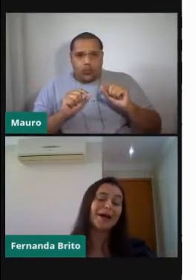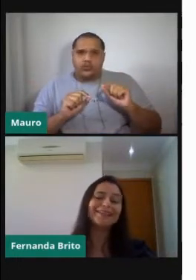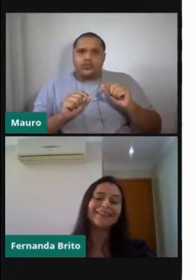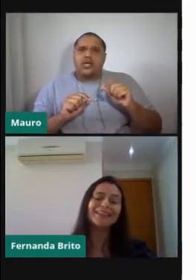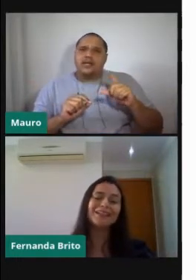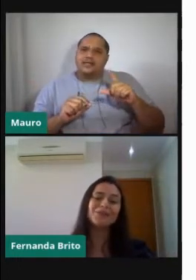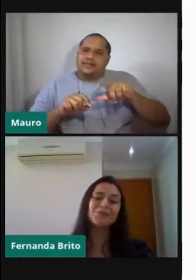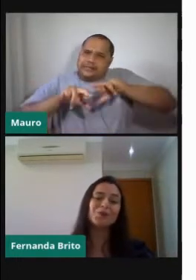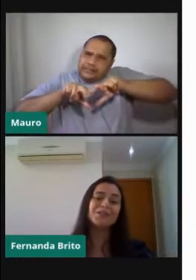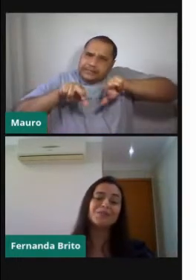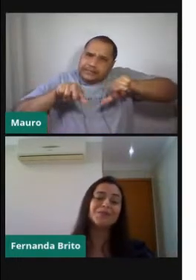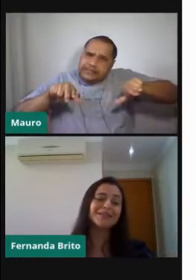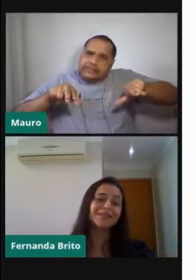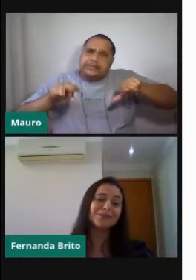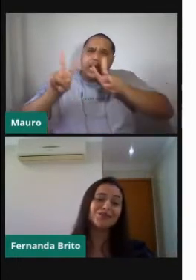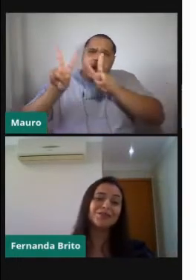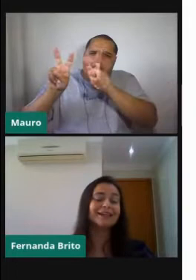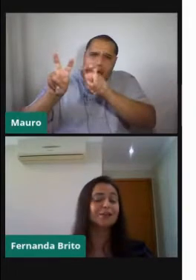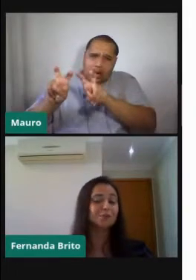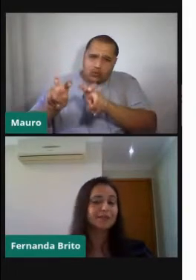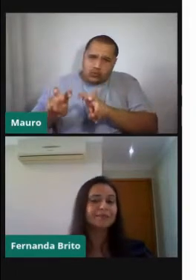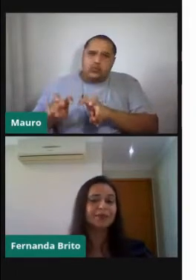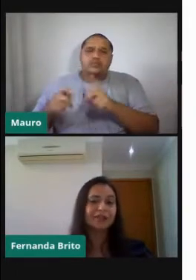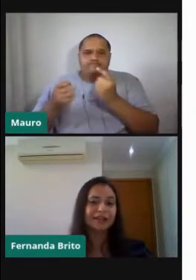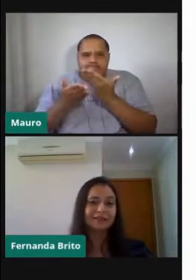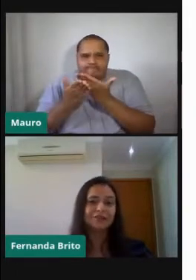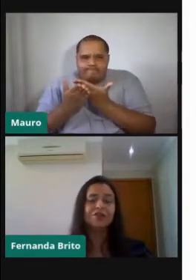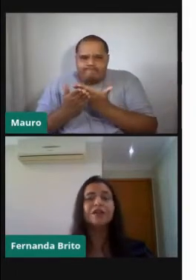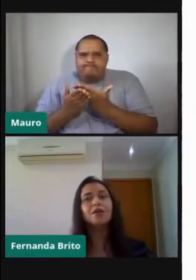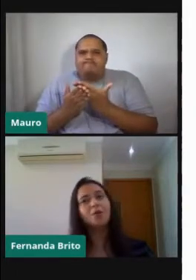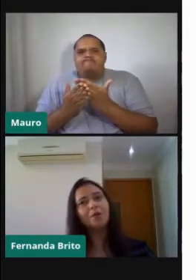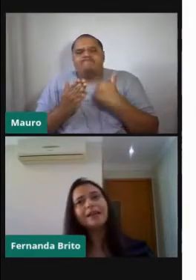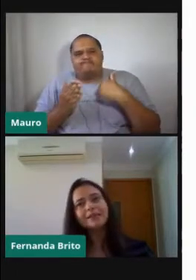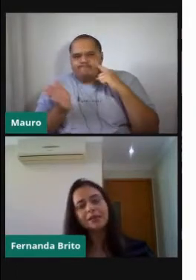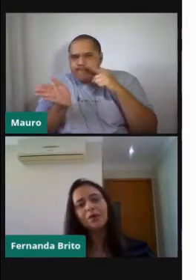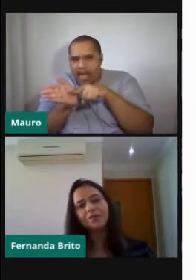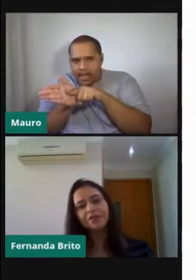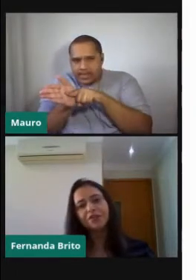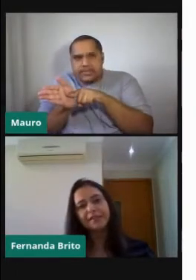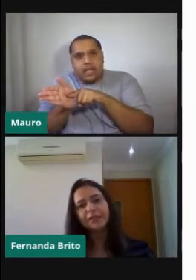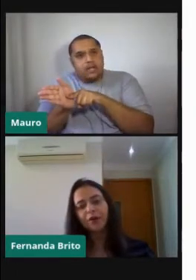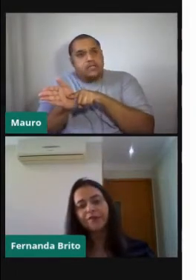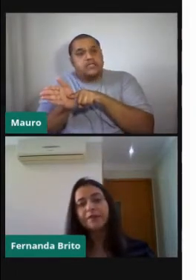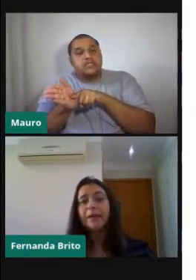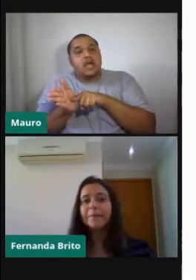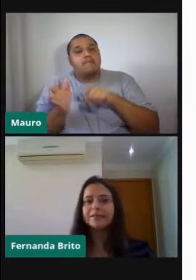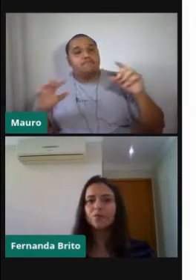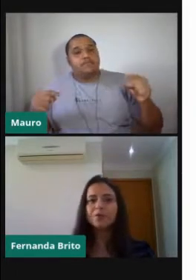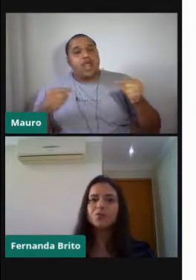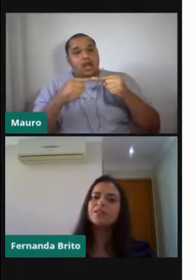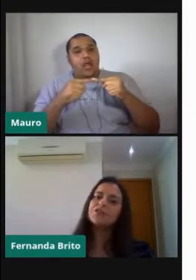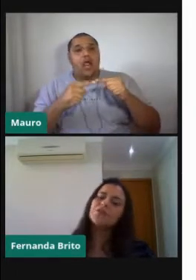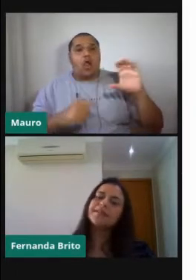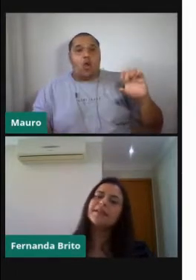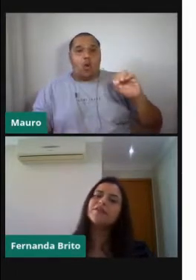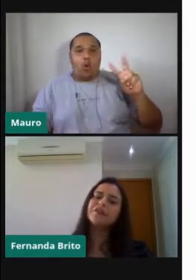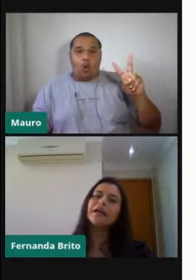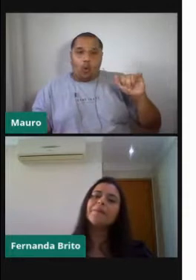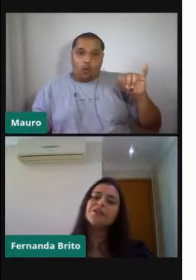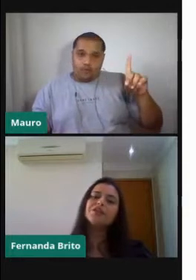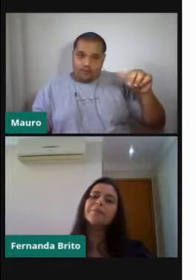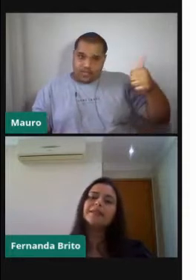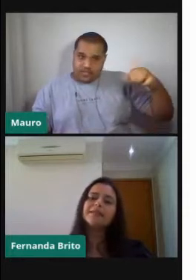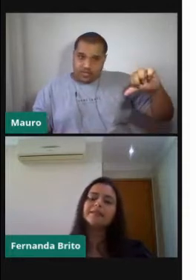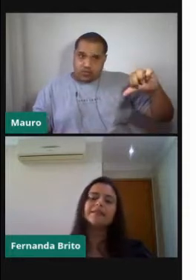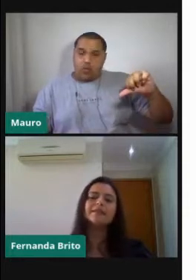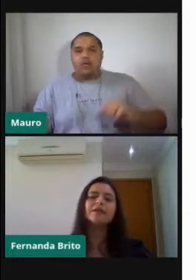se ocupar, né, nos próximos anos, quiçá nas próximas décadas, com relação à Covid-19. Mas algumas coisas já conseguiram